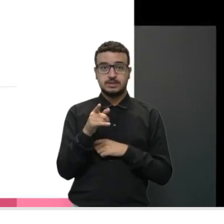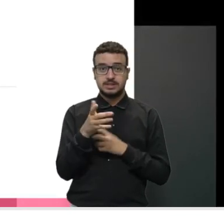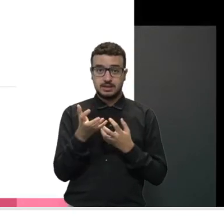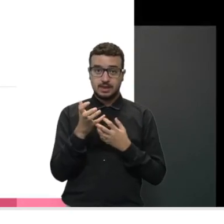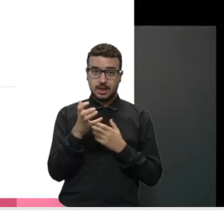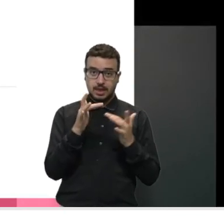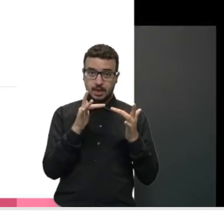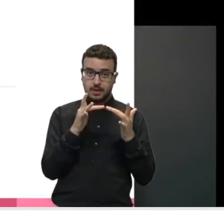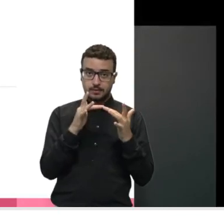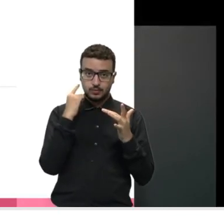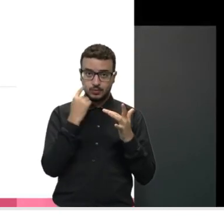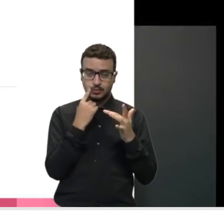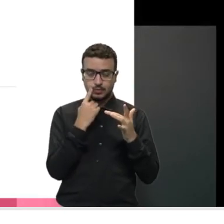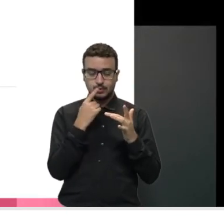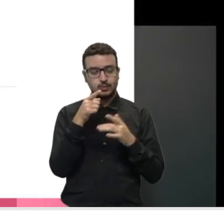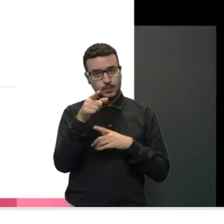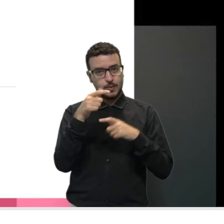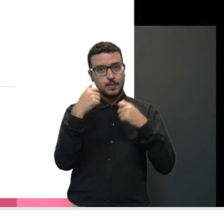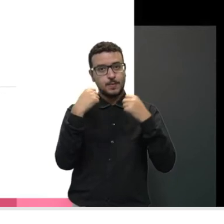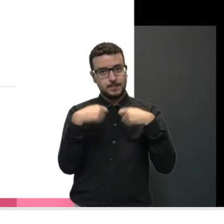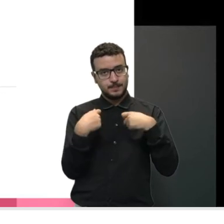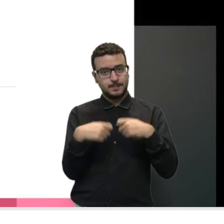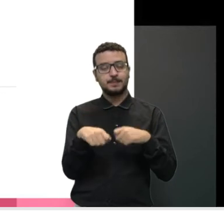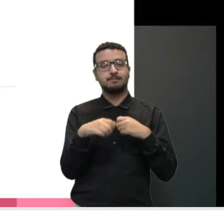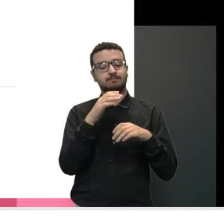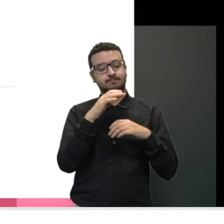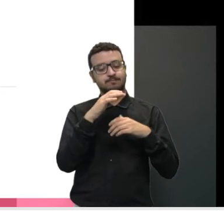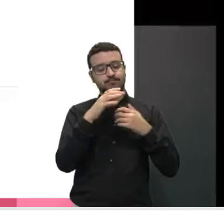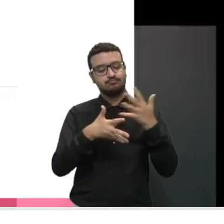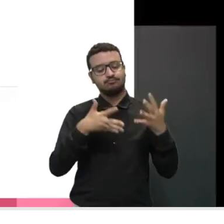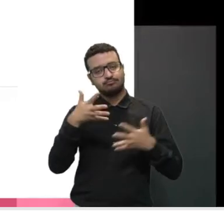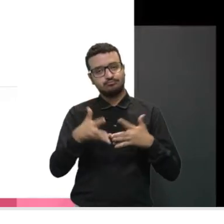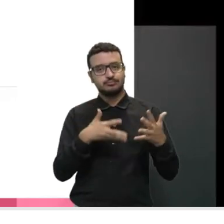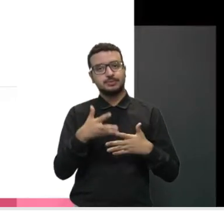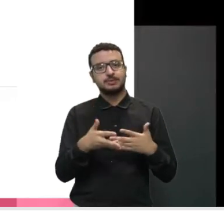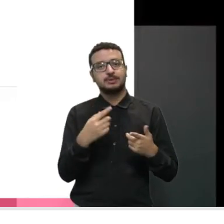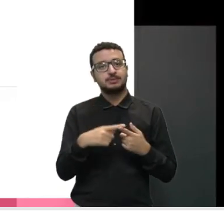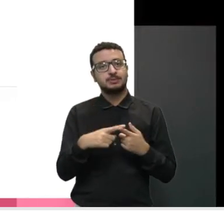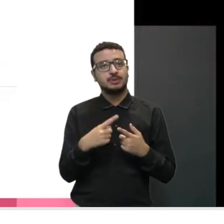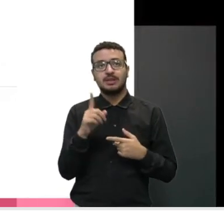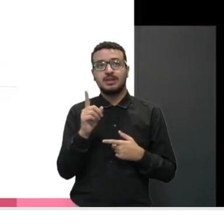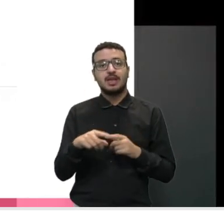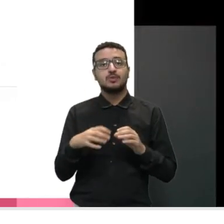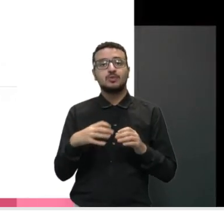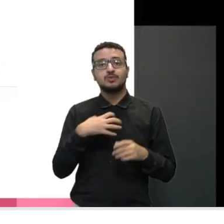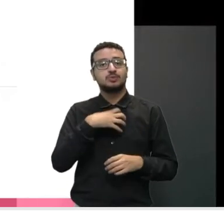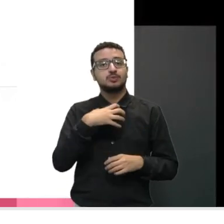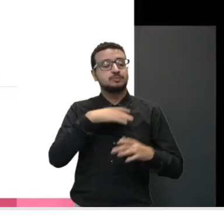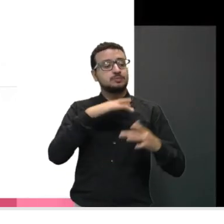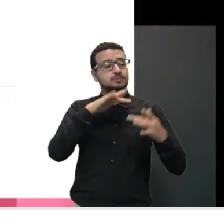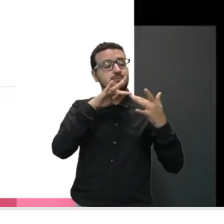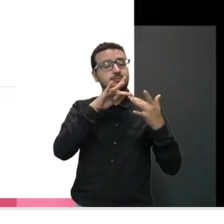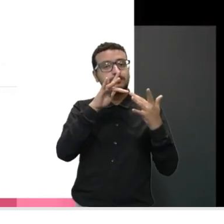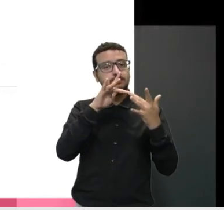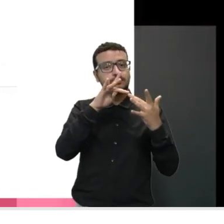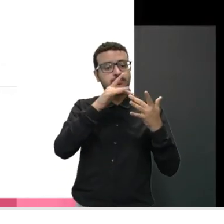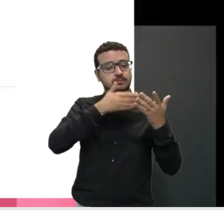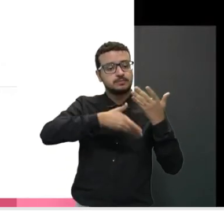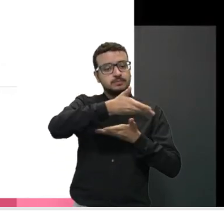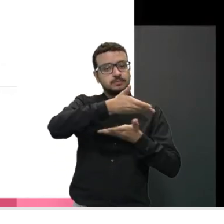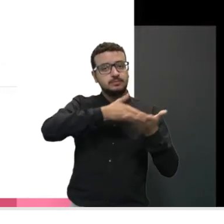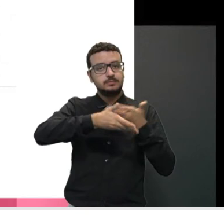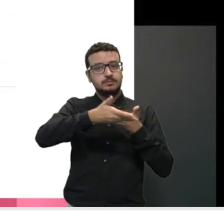essencial para o meio de interação. Sem uma língua, a gente não tem interação. A gente precisa da língua para quebrar a